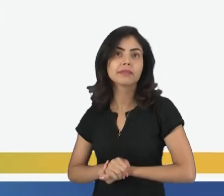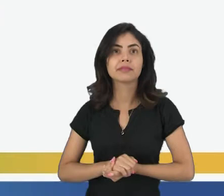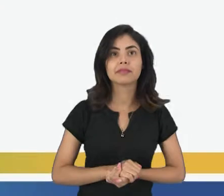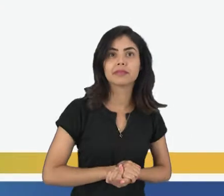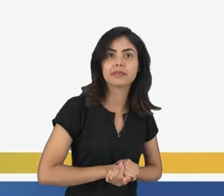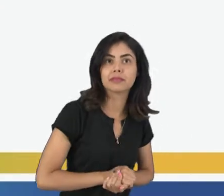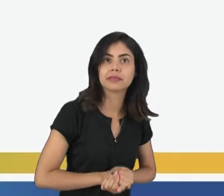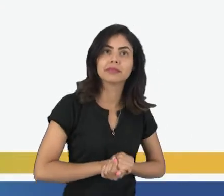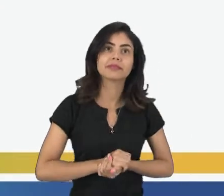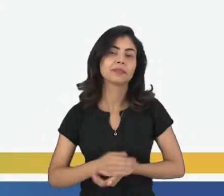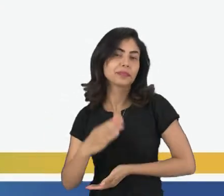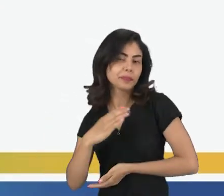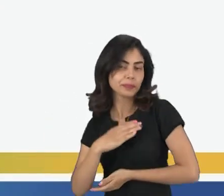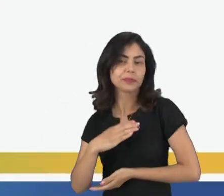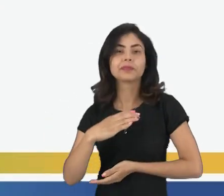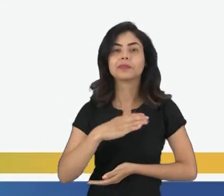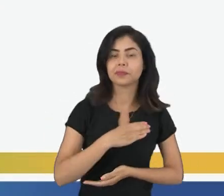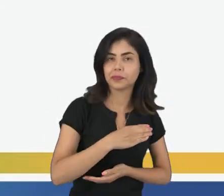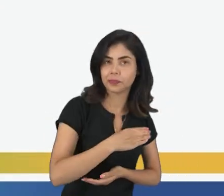Muitas